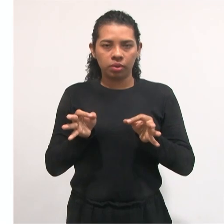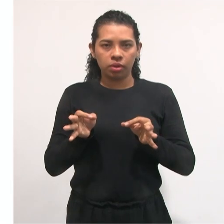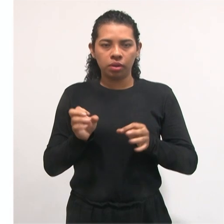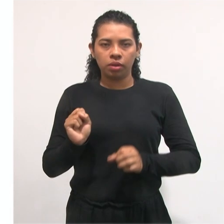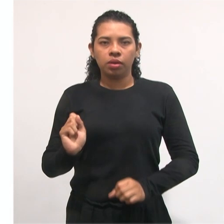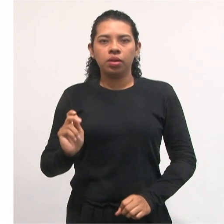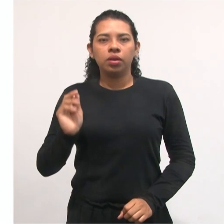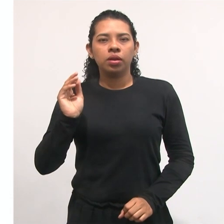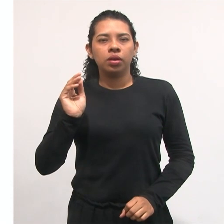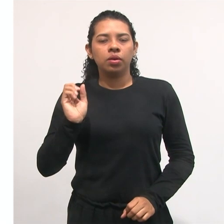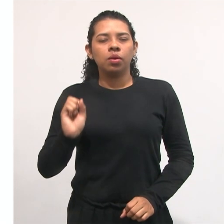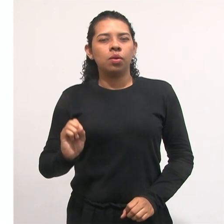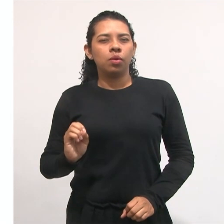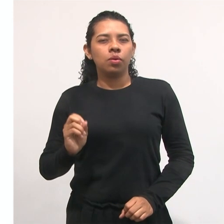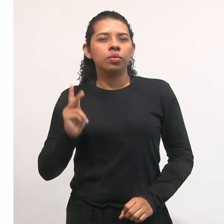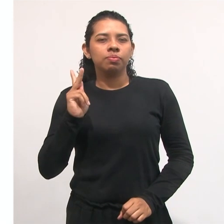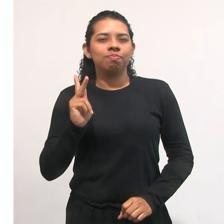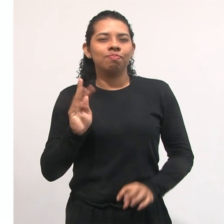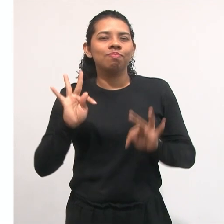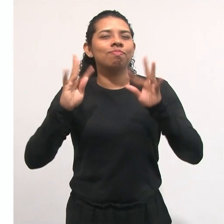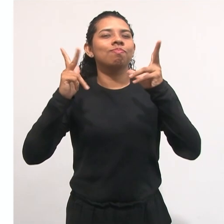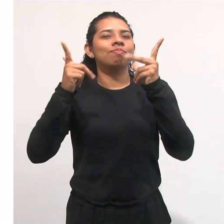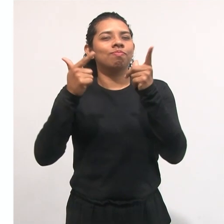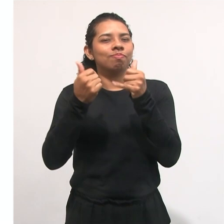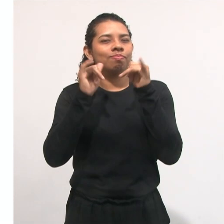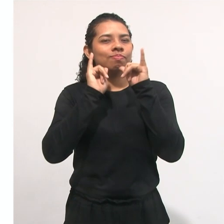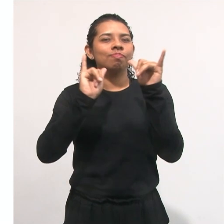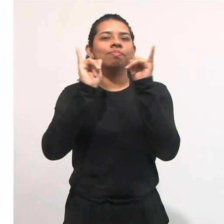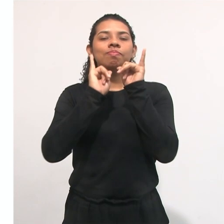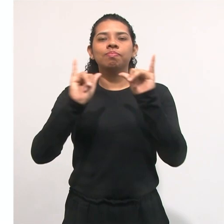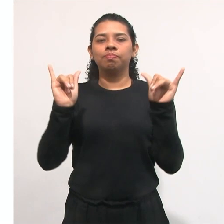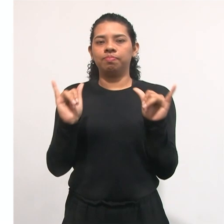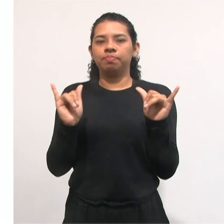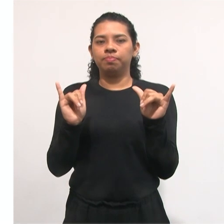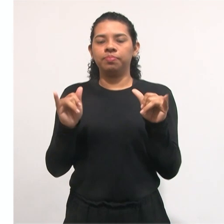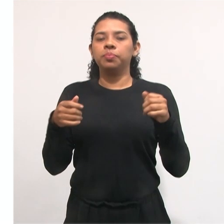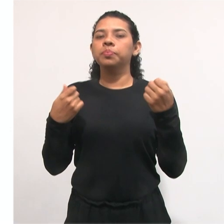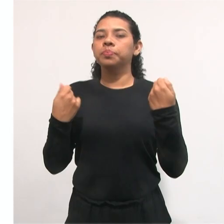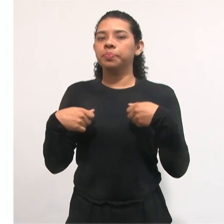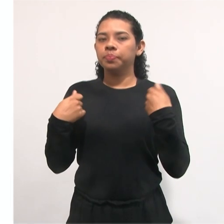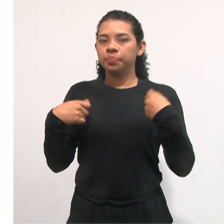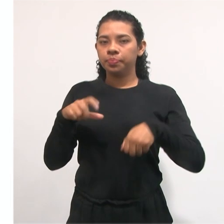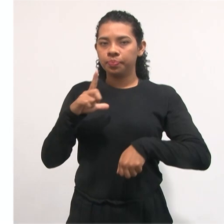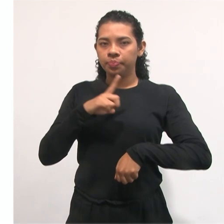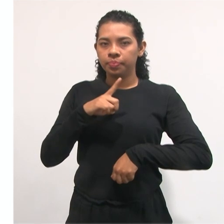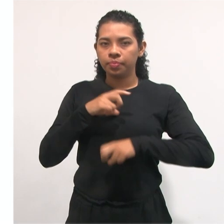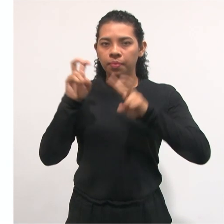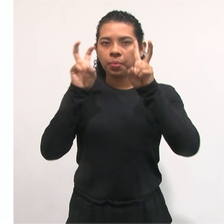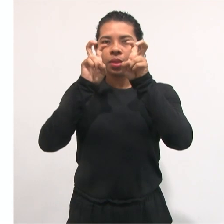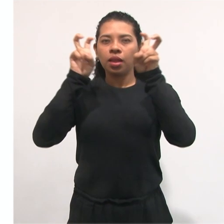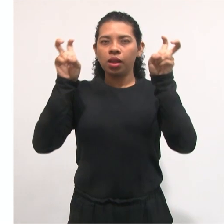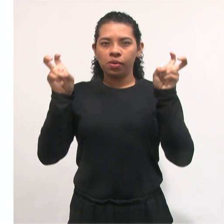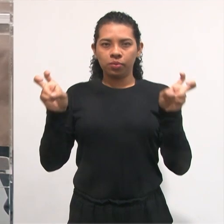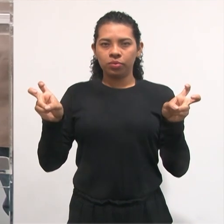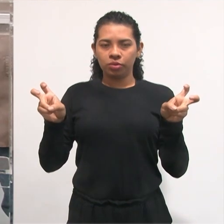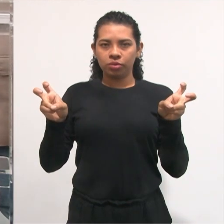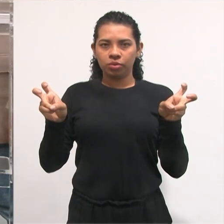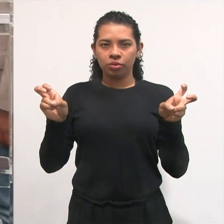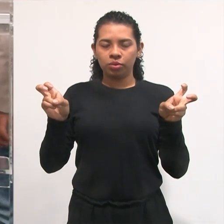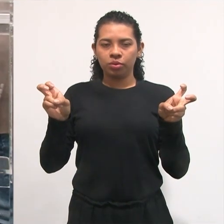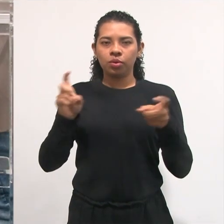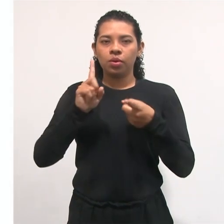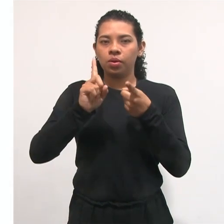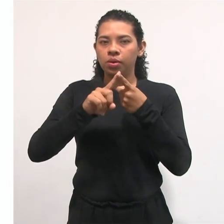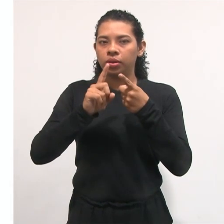exemplo, aqui em cima a gente tem um título, ok? Toda a informação precisa ter um título que represente a informação que você